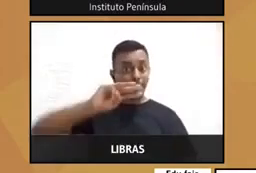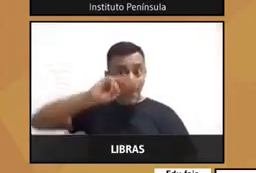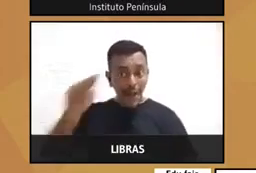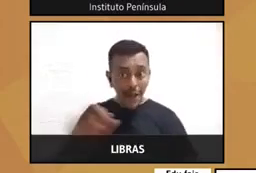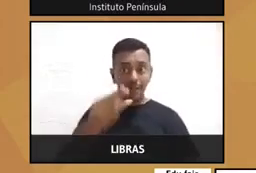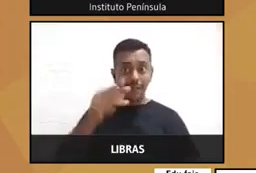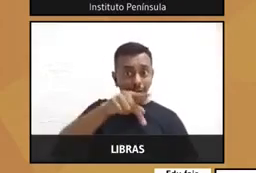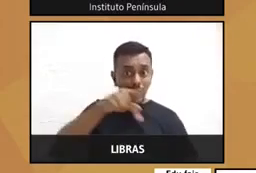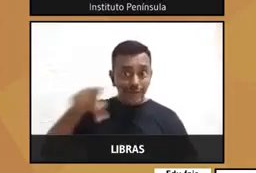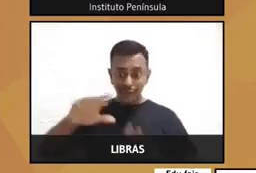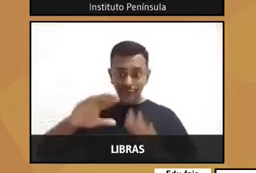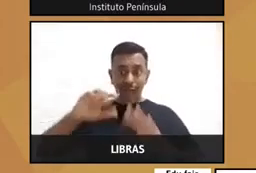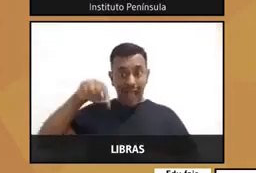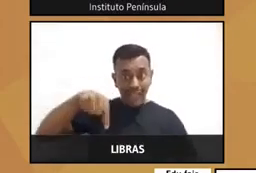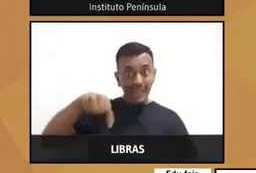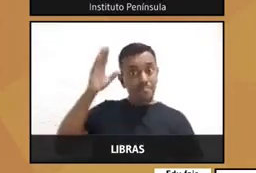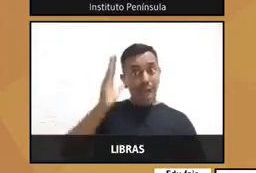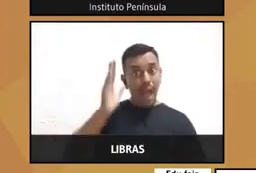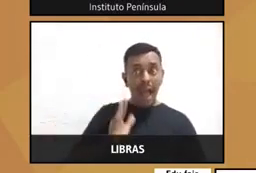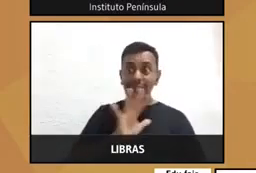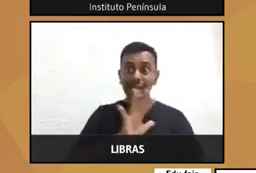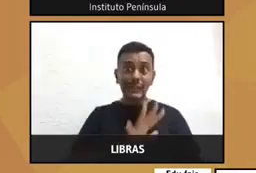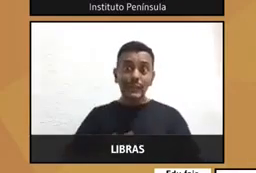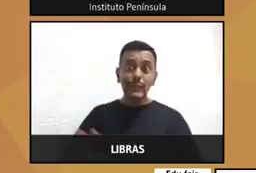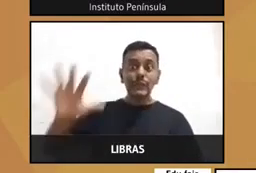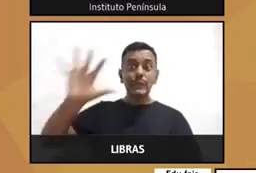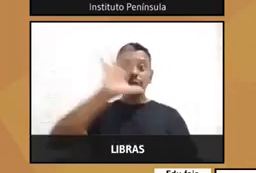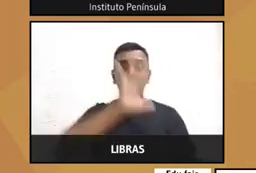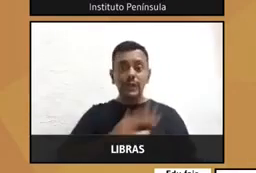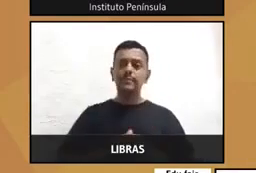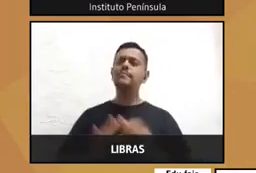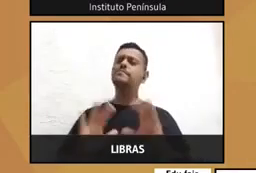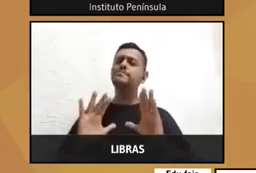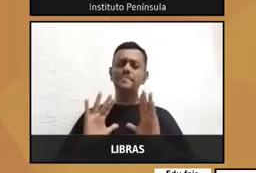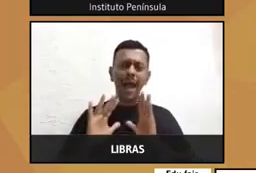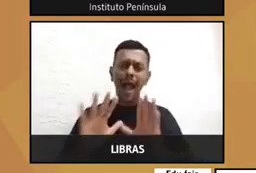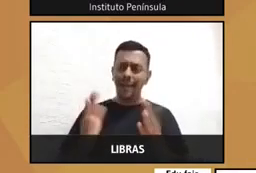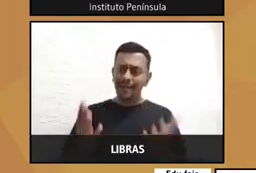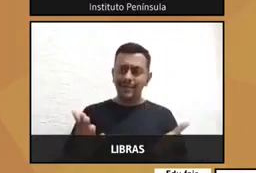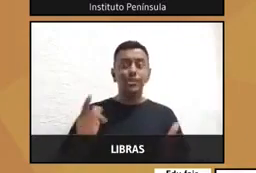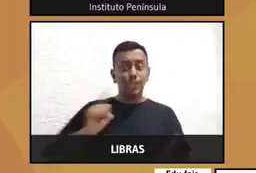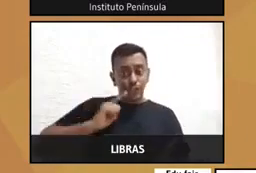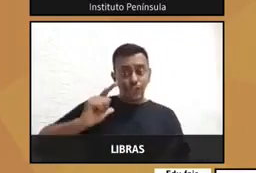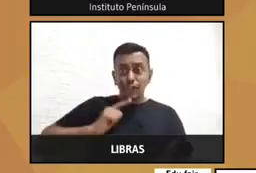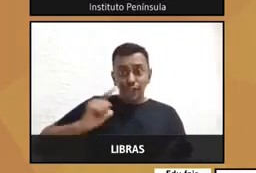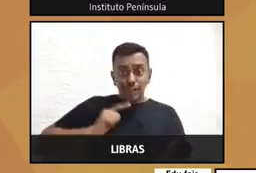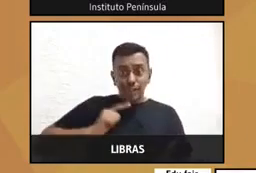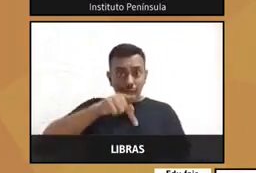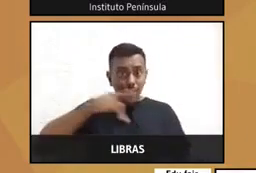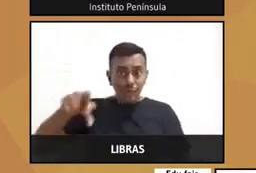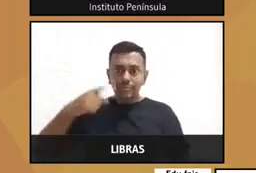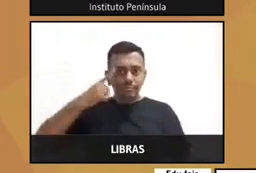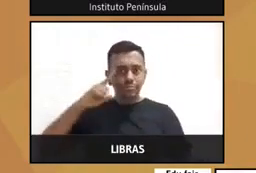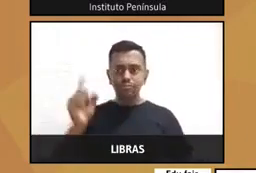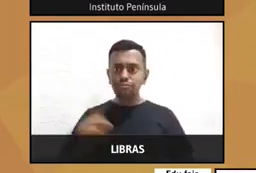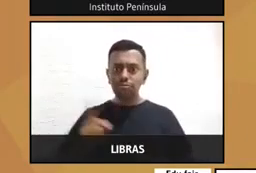Brasil e muitos não tinham acesso à educação online. É a primeira vez